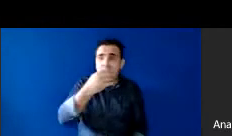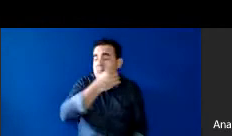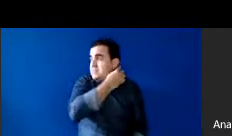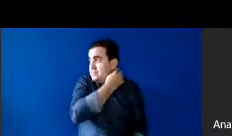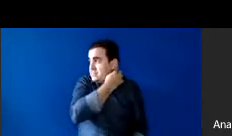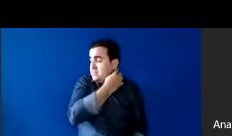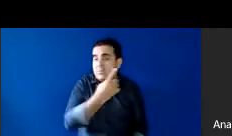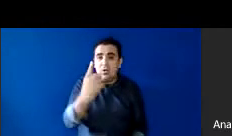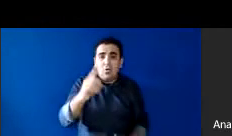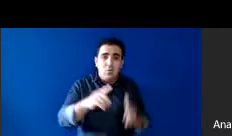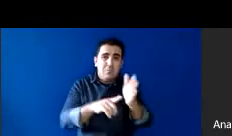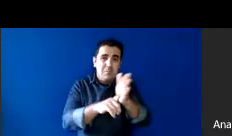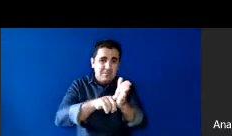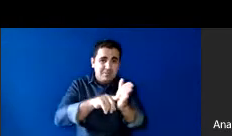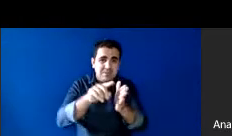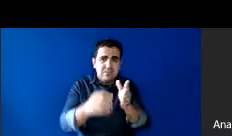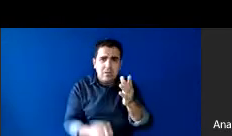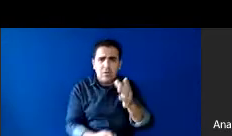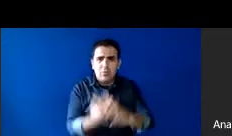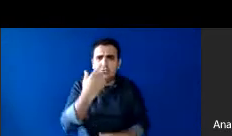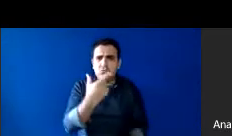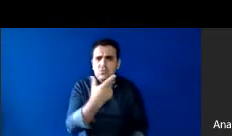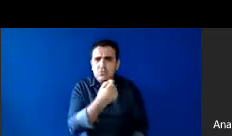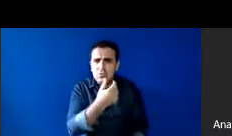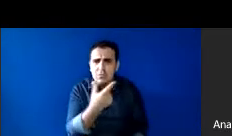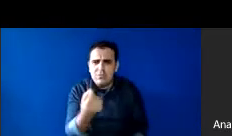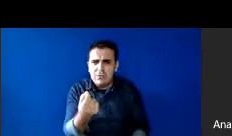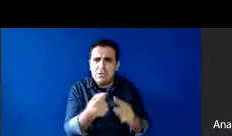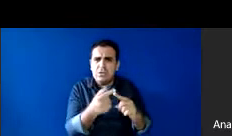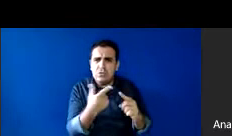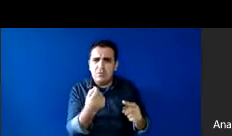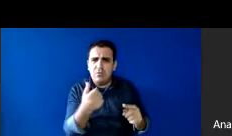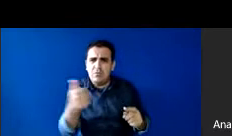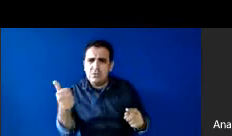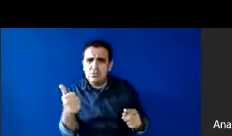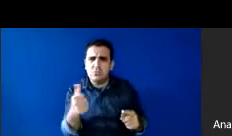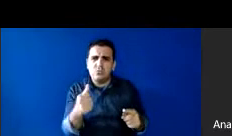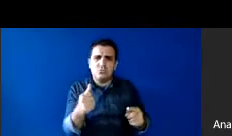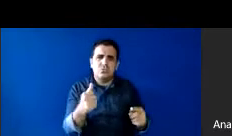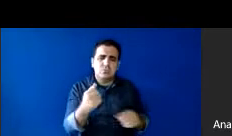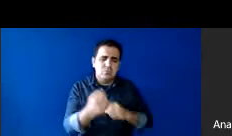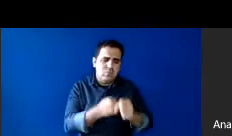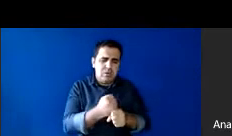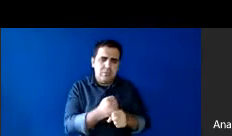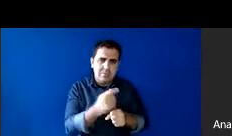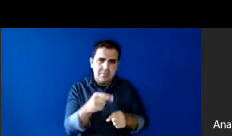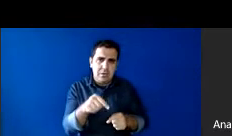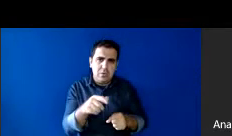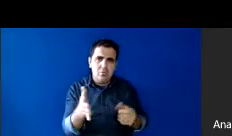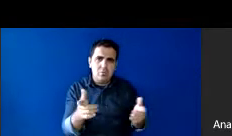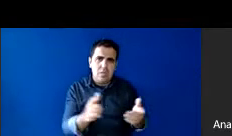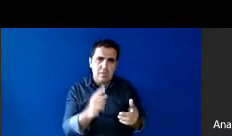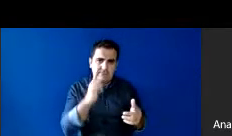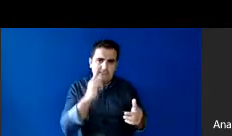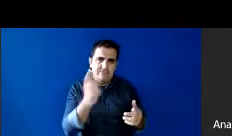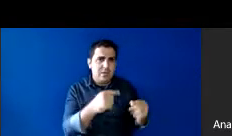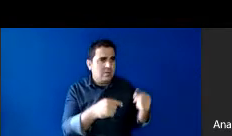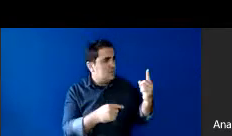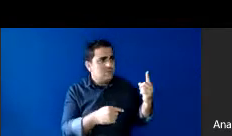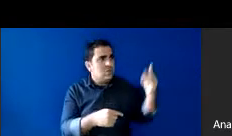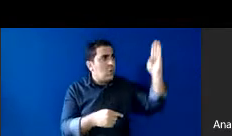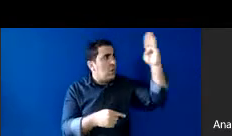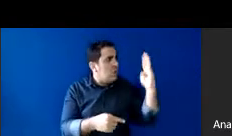pesquisa Nascer no Brasil, agora em 2020, 2021, que poderemos ver se o país avançou ou